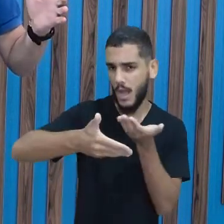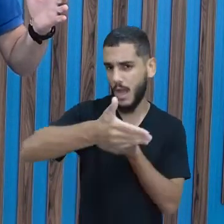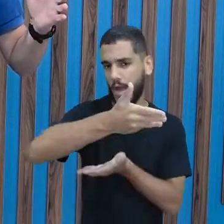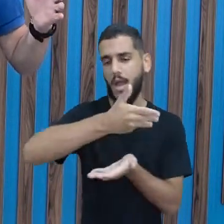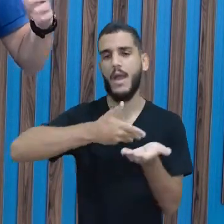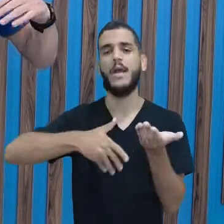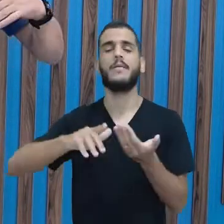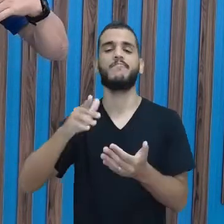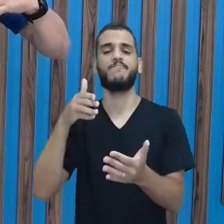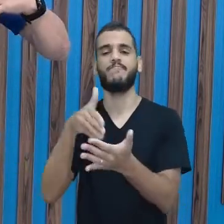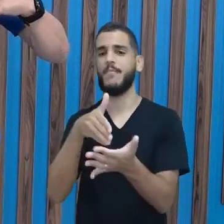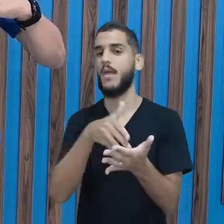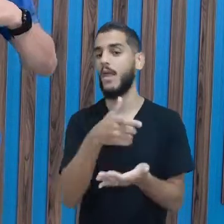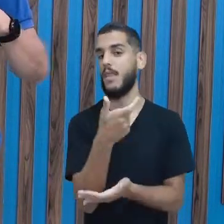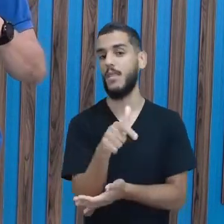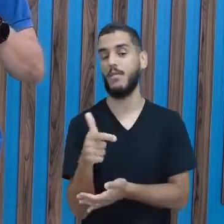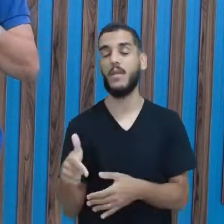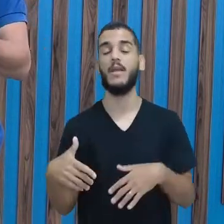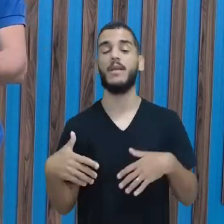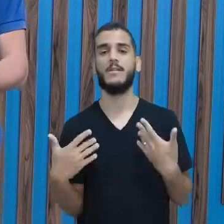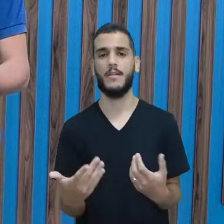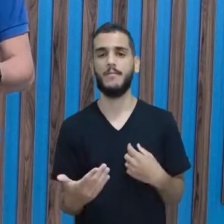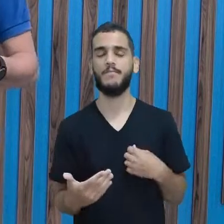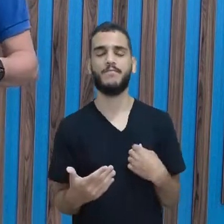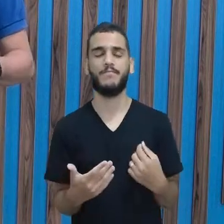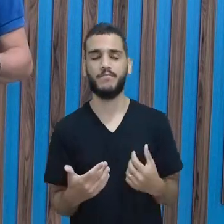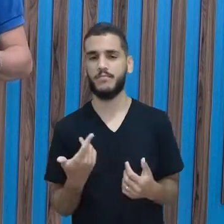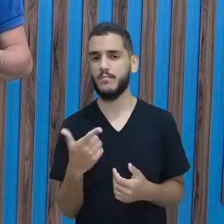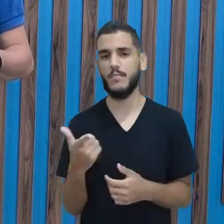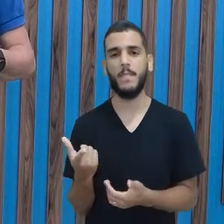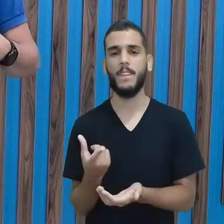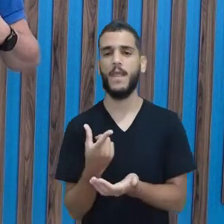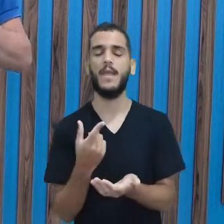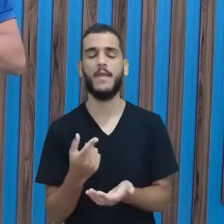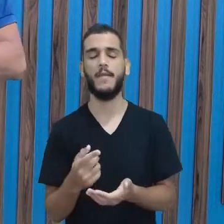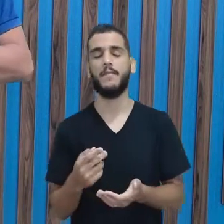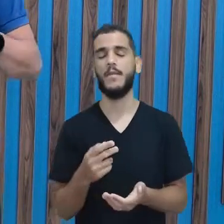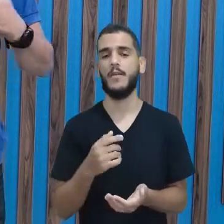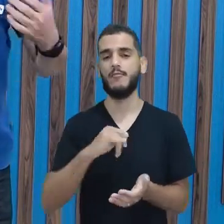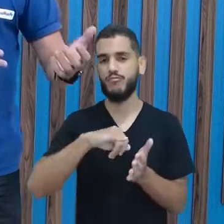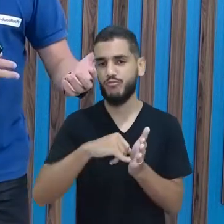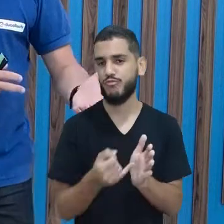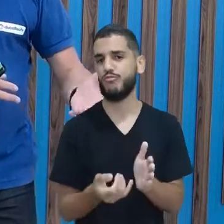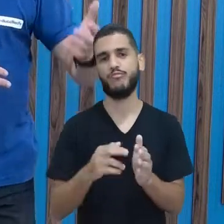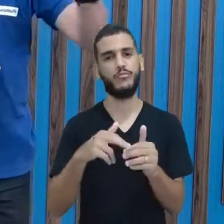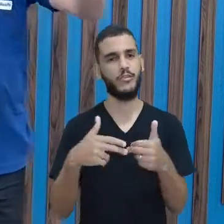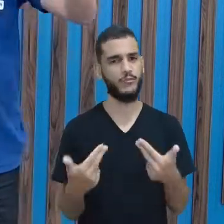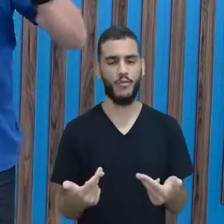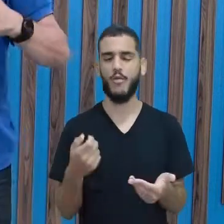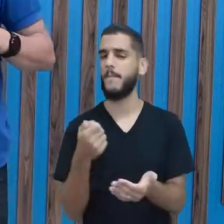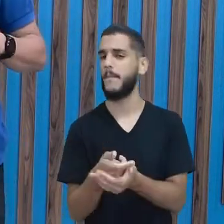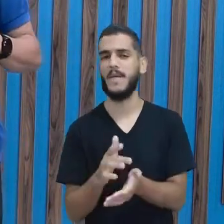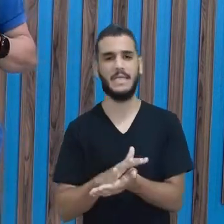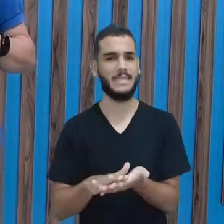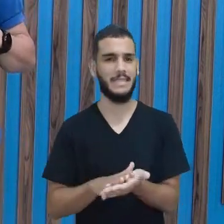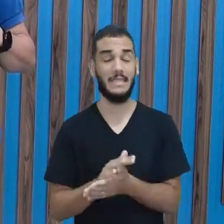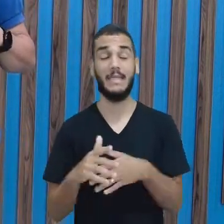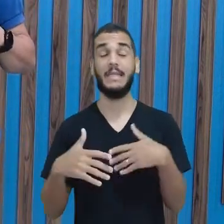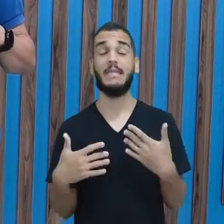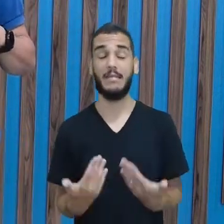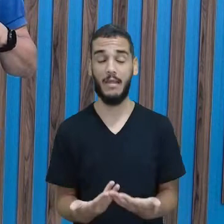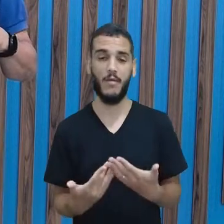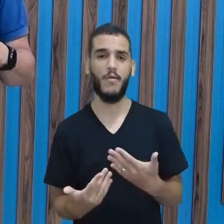fronteiras de alfandegárias, produtos de lá entrar para cá, daqui entrar para lá, mas aí